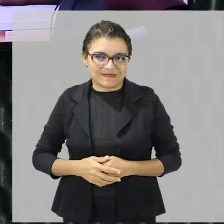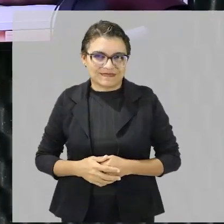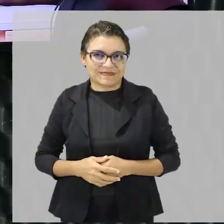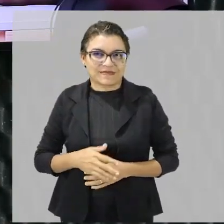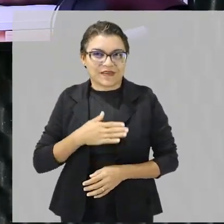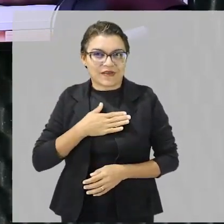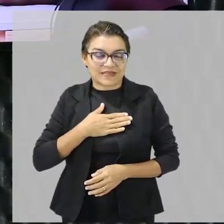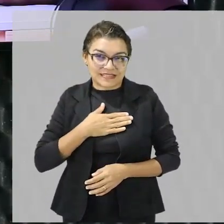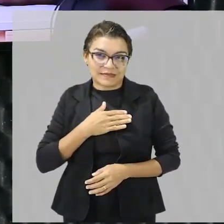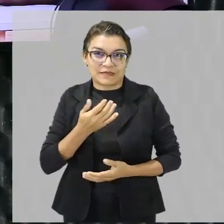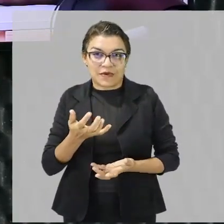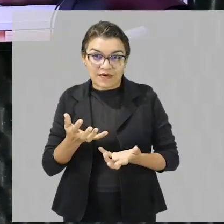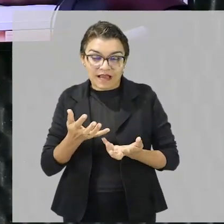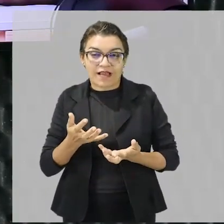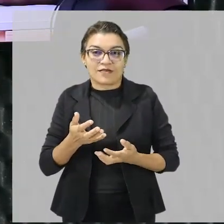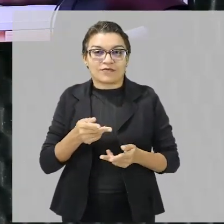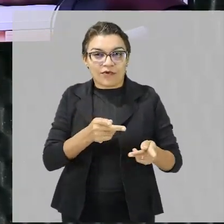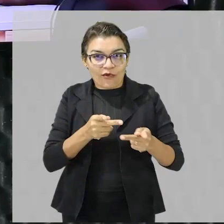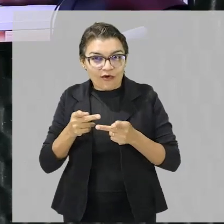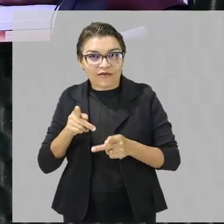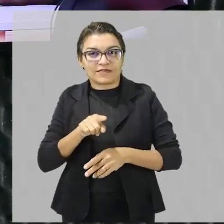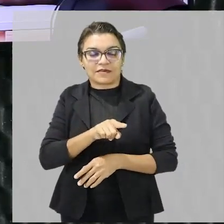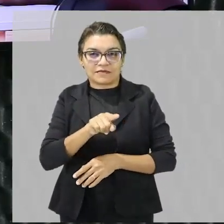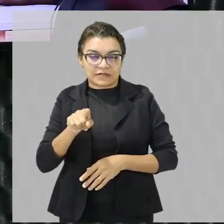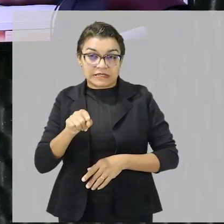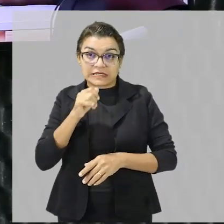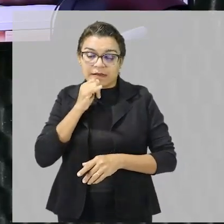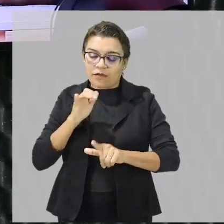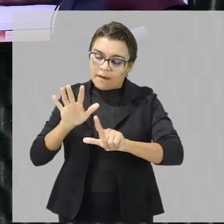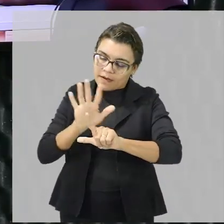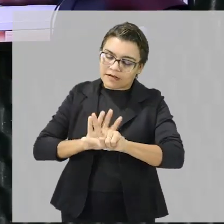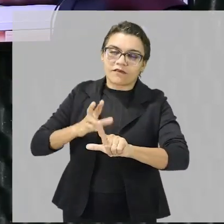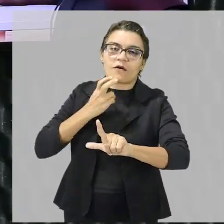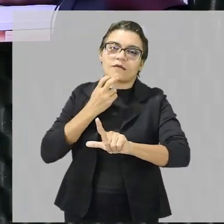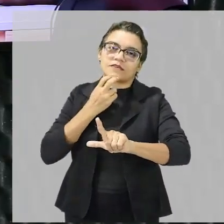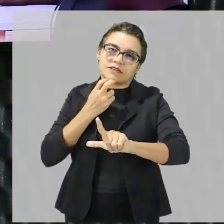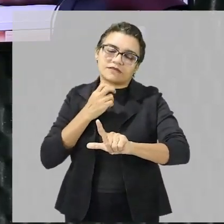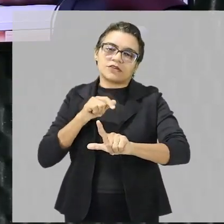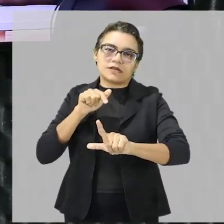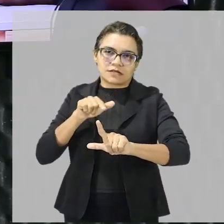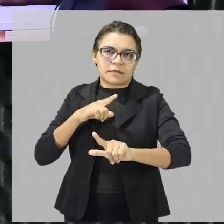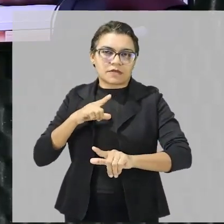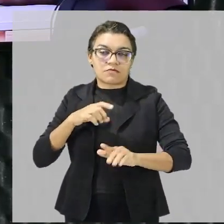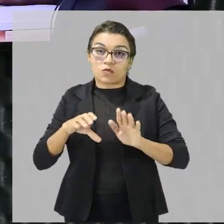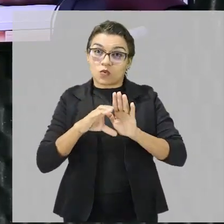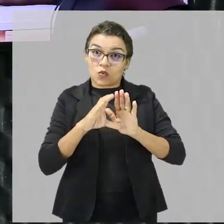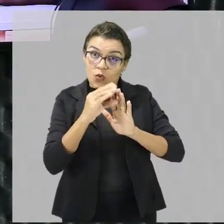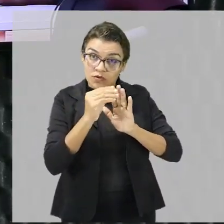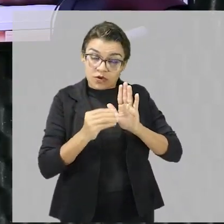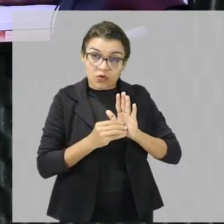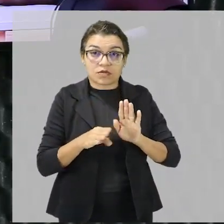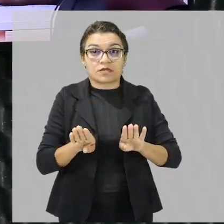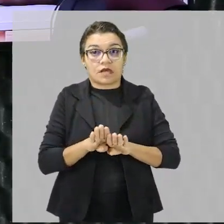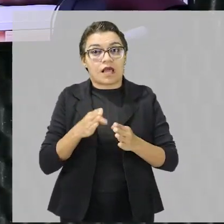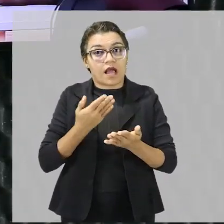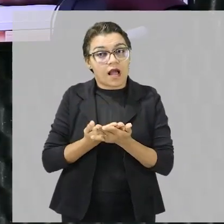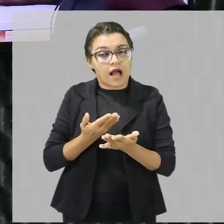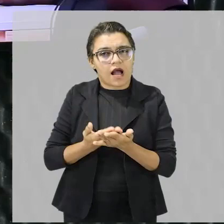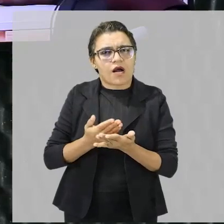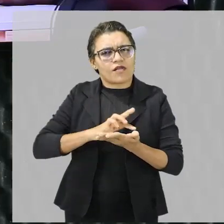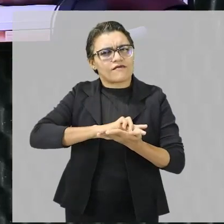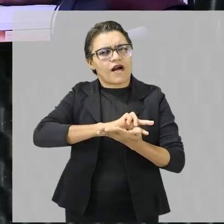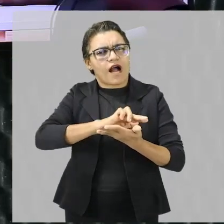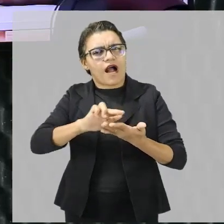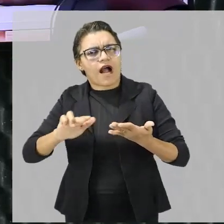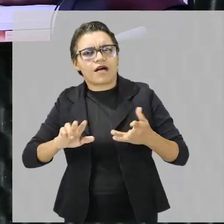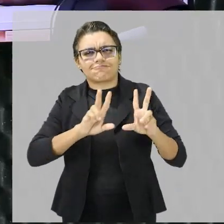te convidar, e a plataforma Gonçalves Dias sempre está buscando os nossos conteúdos, nós temos aulas aqui sobre os mais variados